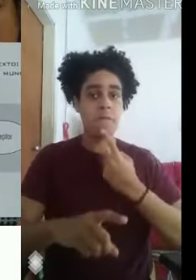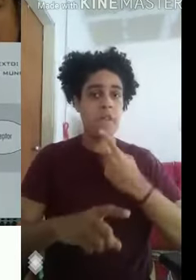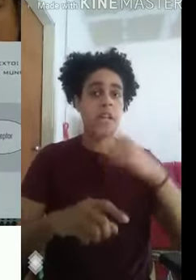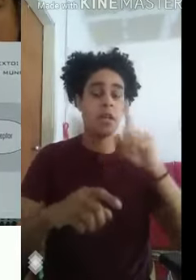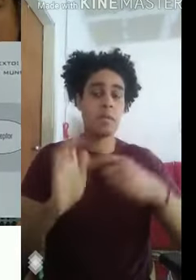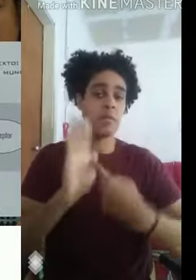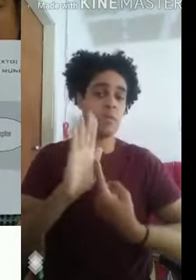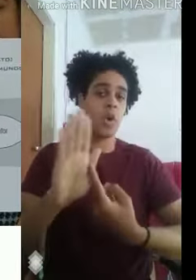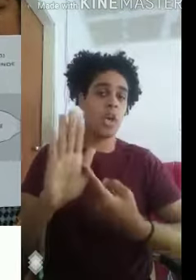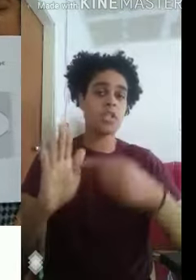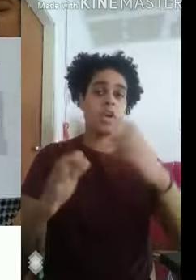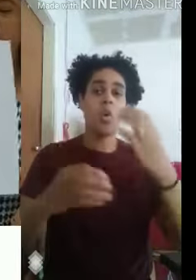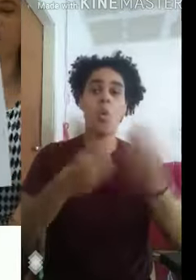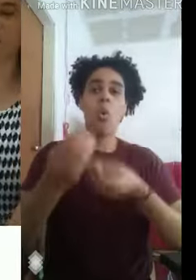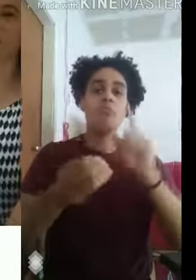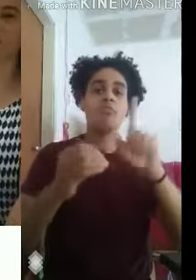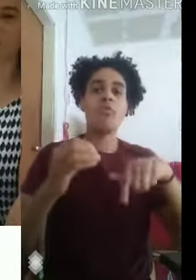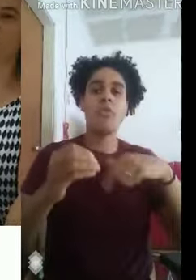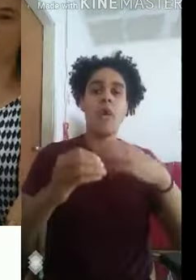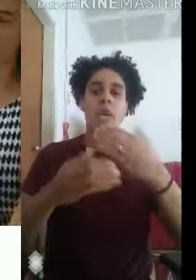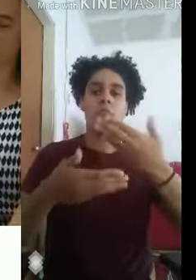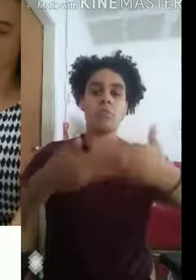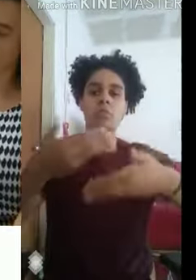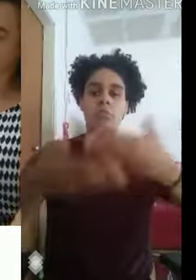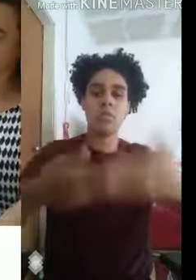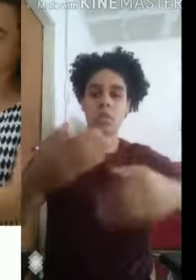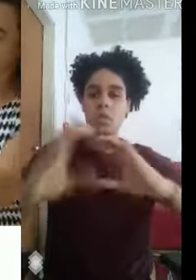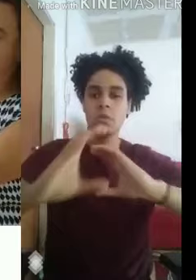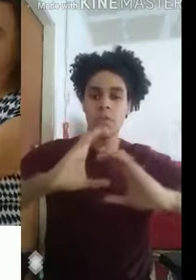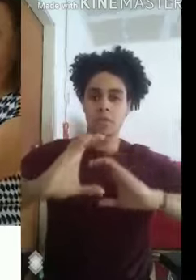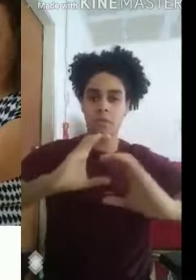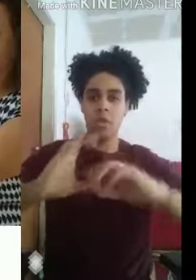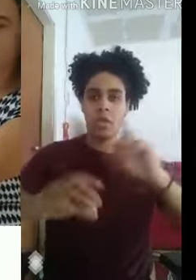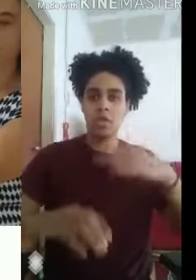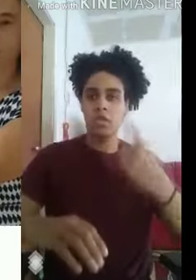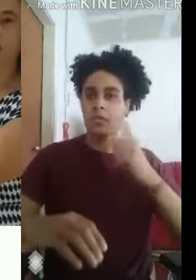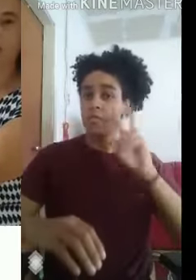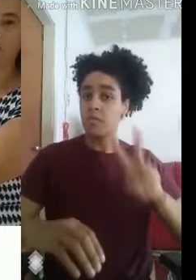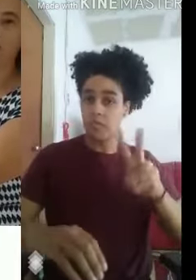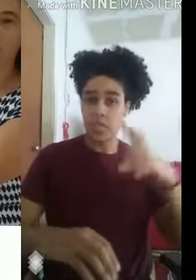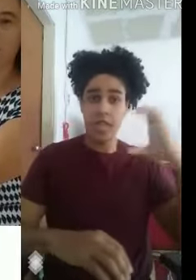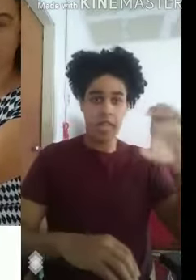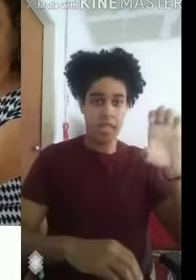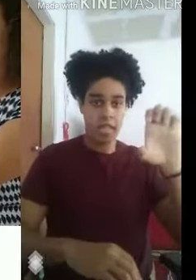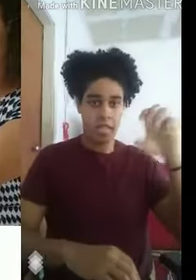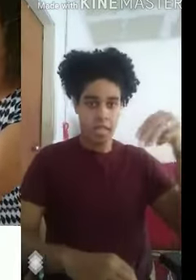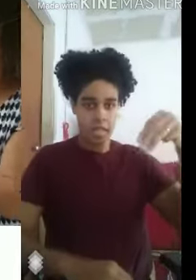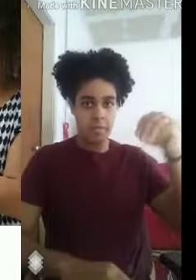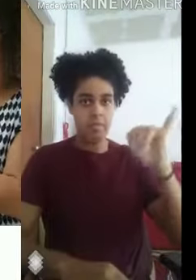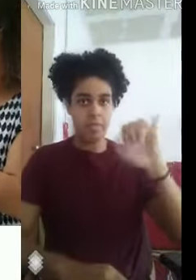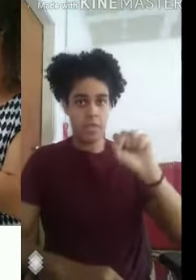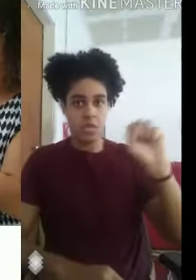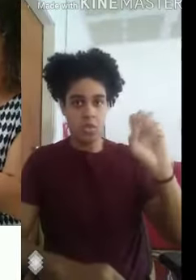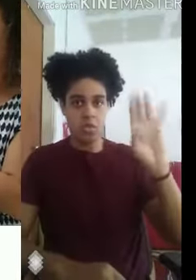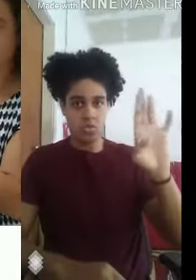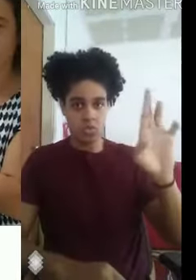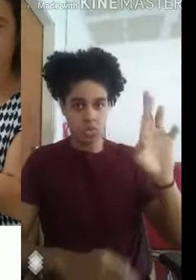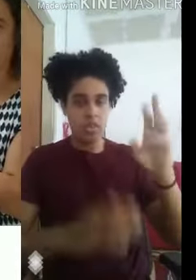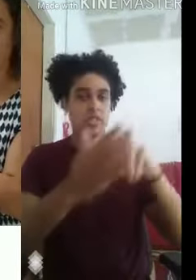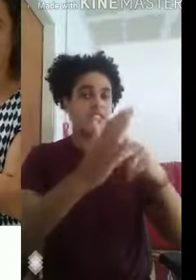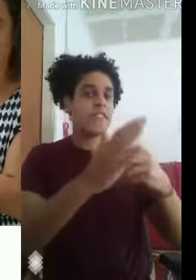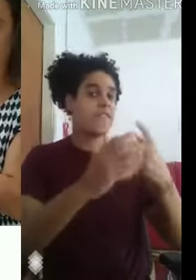processo comunicativo. A gente vê nessa figura o emissor, que é quem fala ou quem escreve,